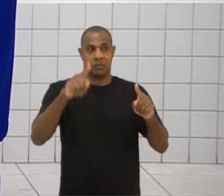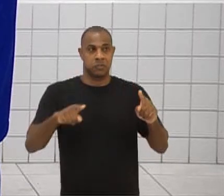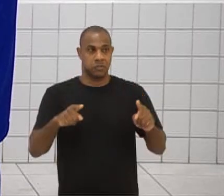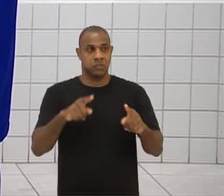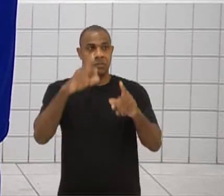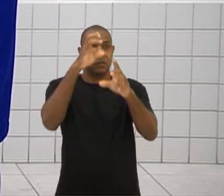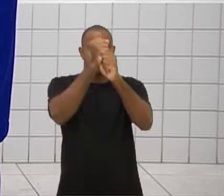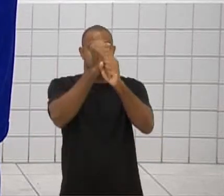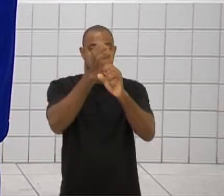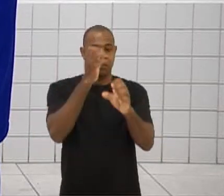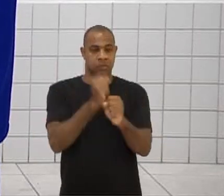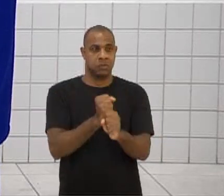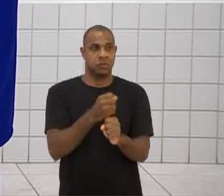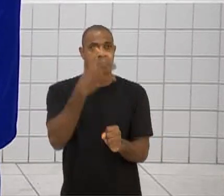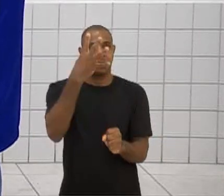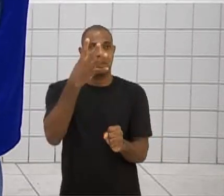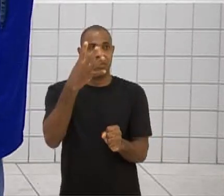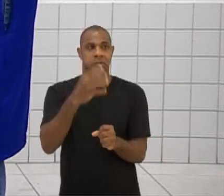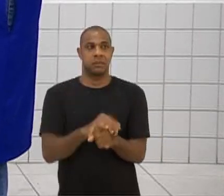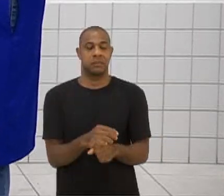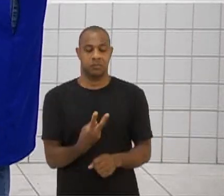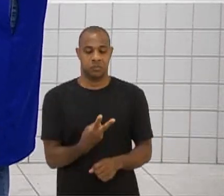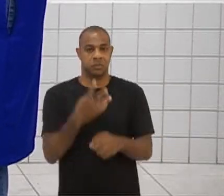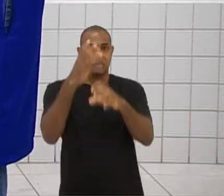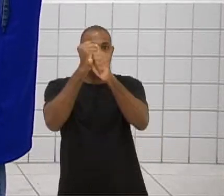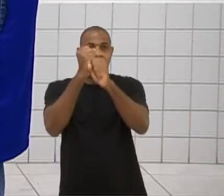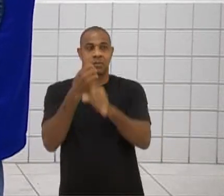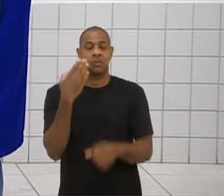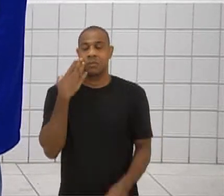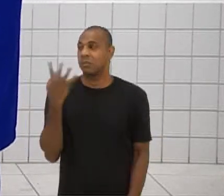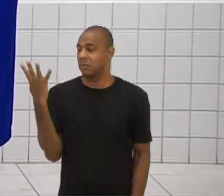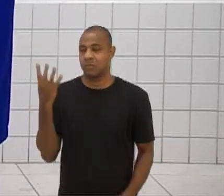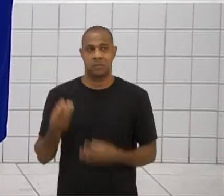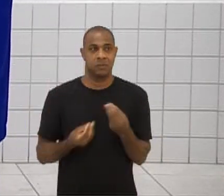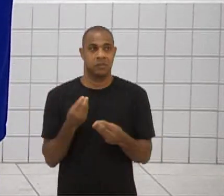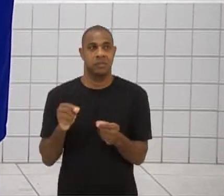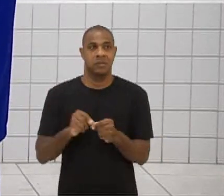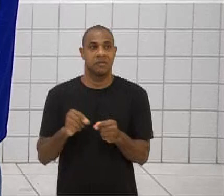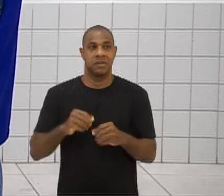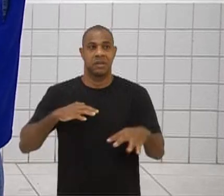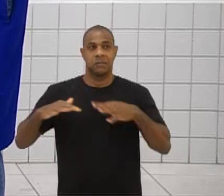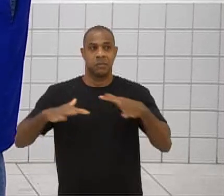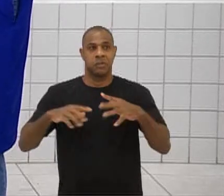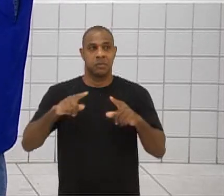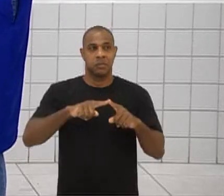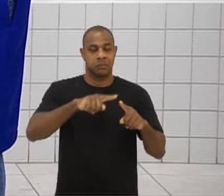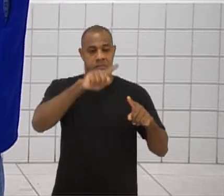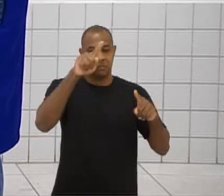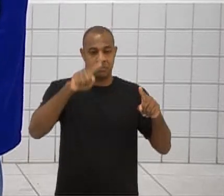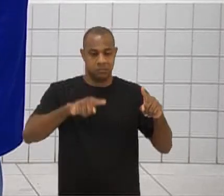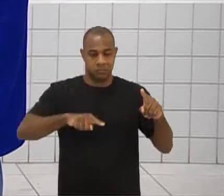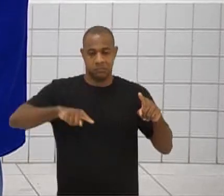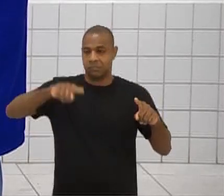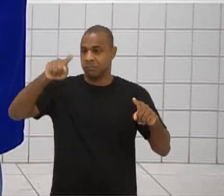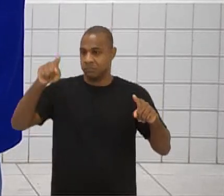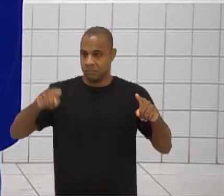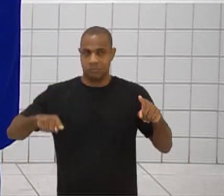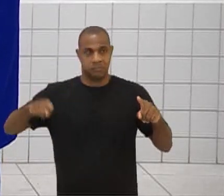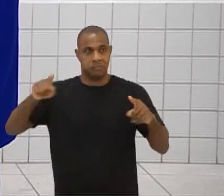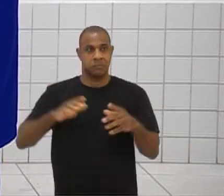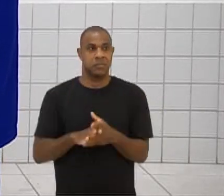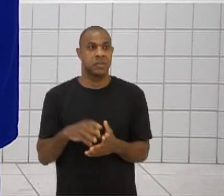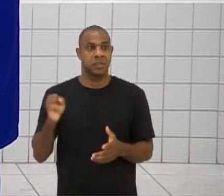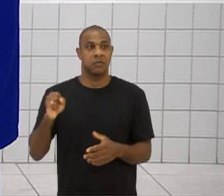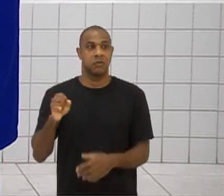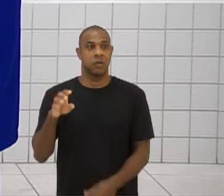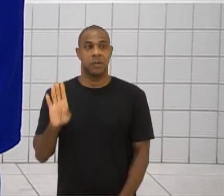aqui somando 4, se for aqui, né? Então, ela faz esse movimento, ela se desloca verticalmente. Se for